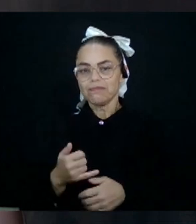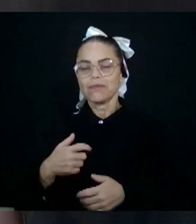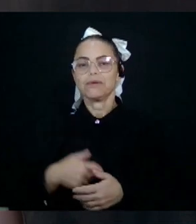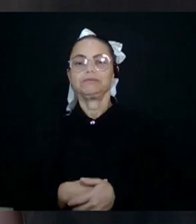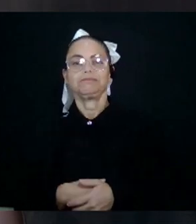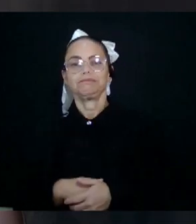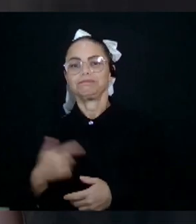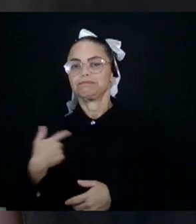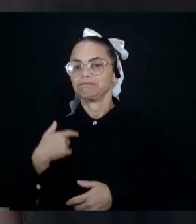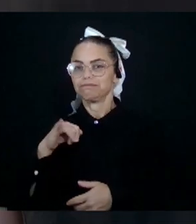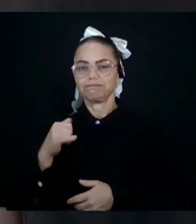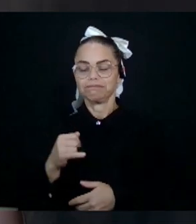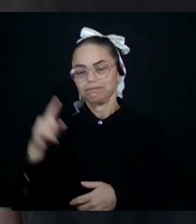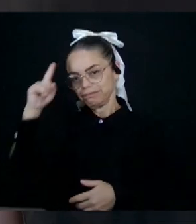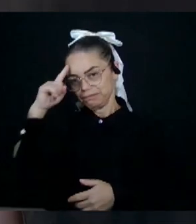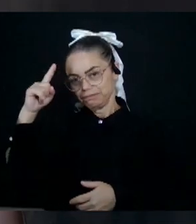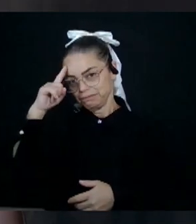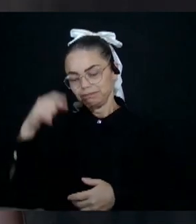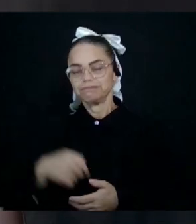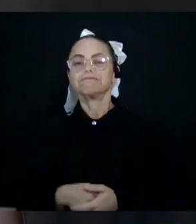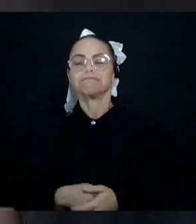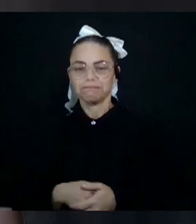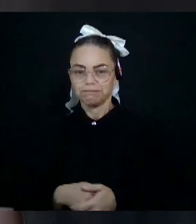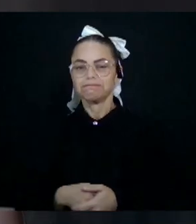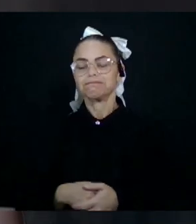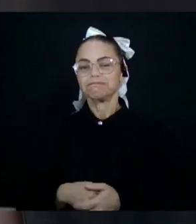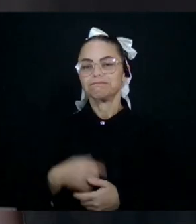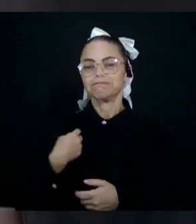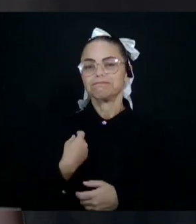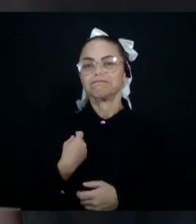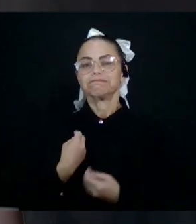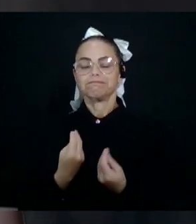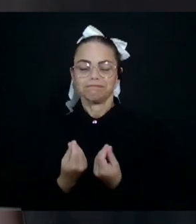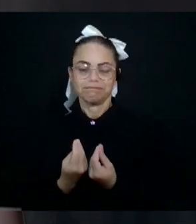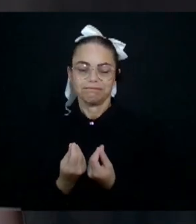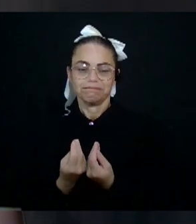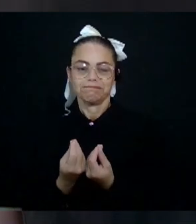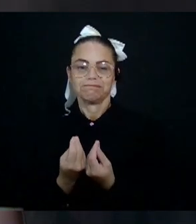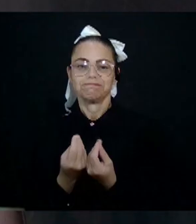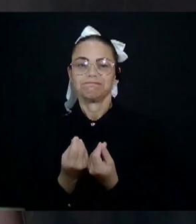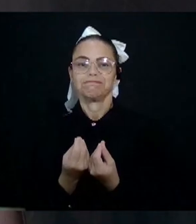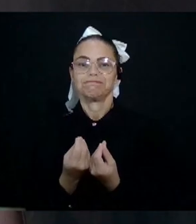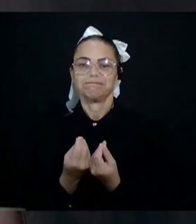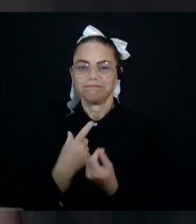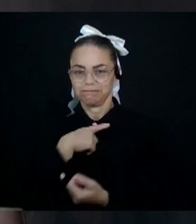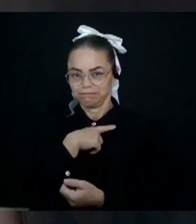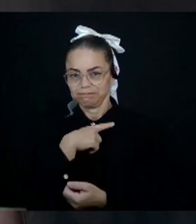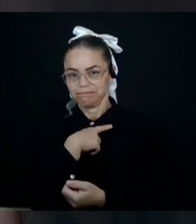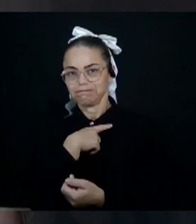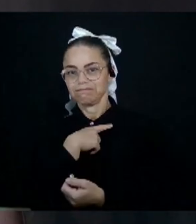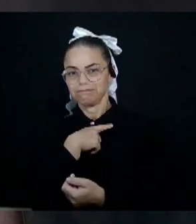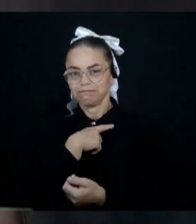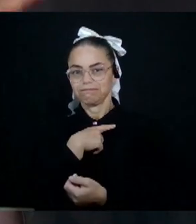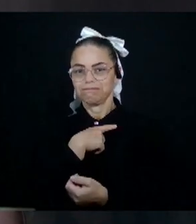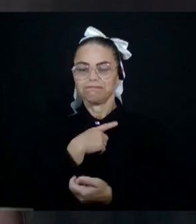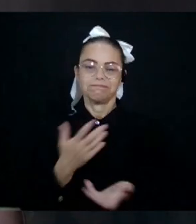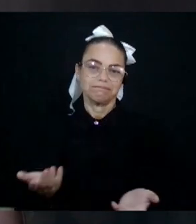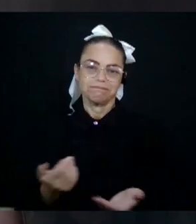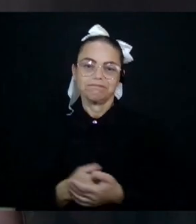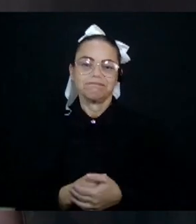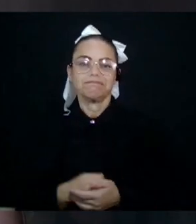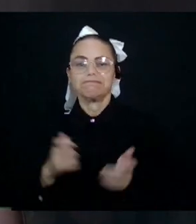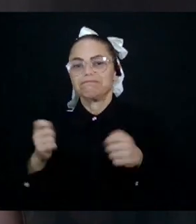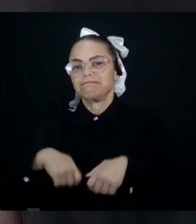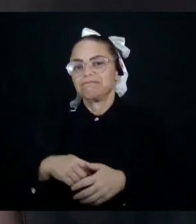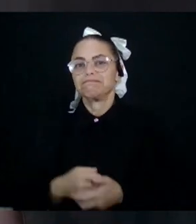desfruta no dia a dia, dá essa sensação de que a gente tem, inclusive a possibilidade de